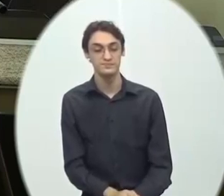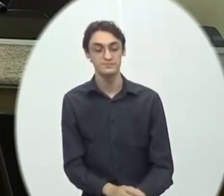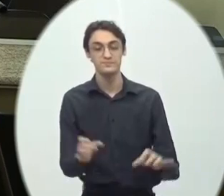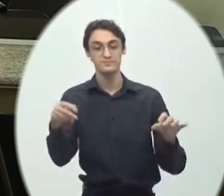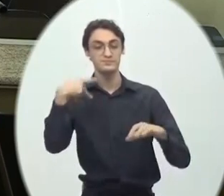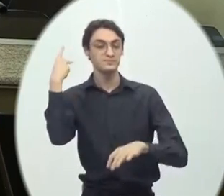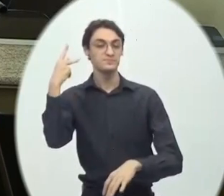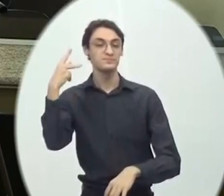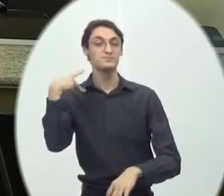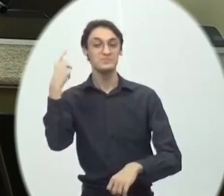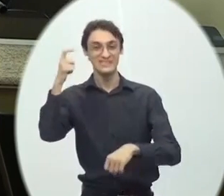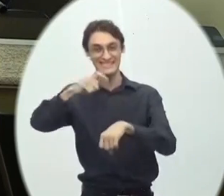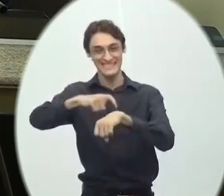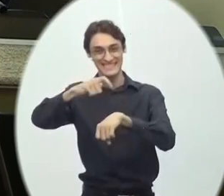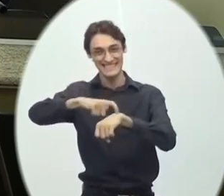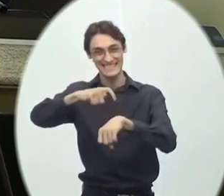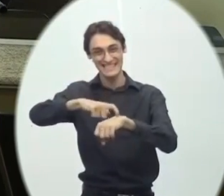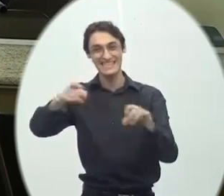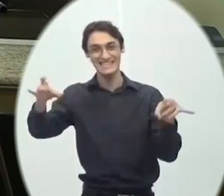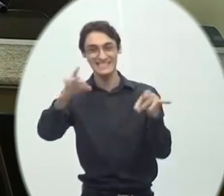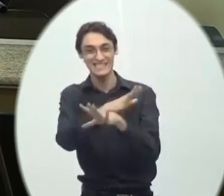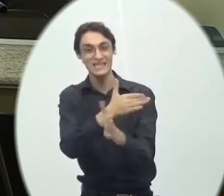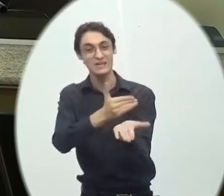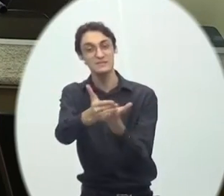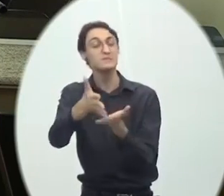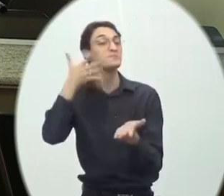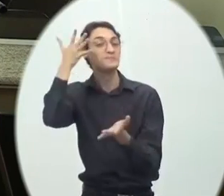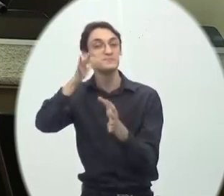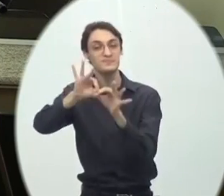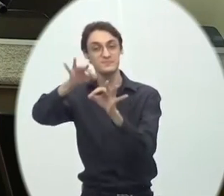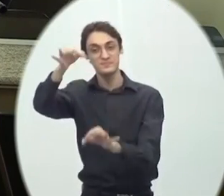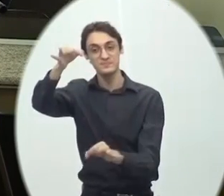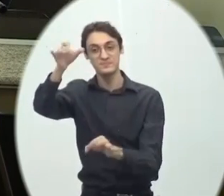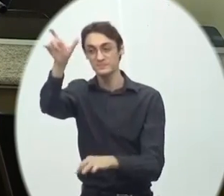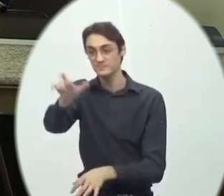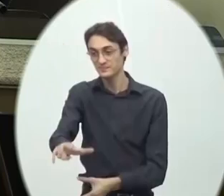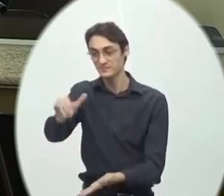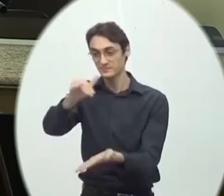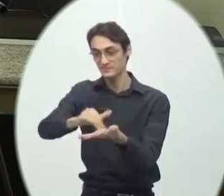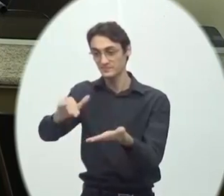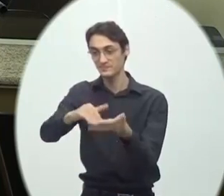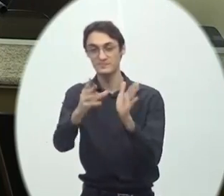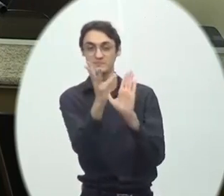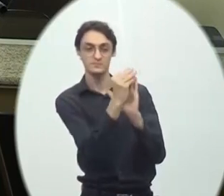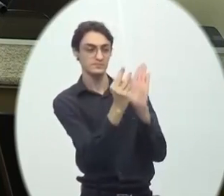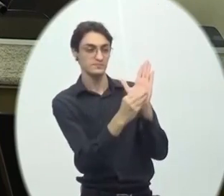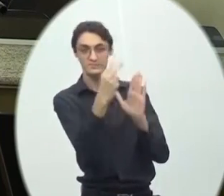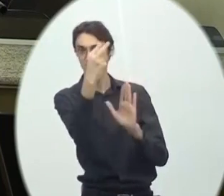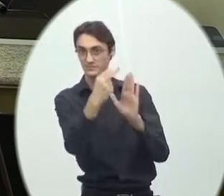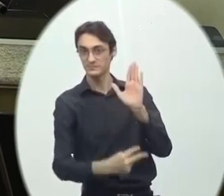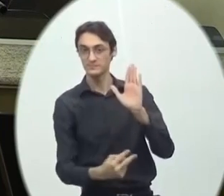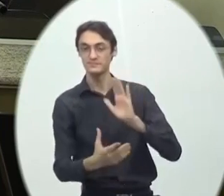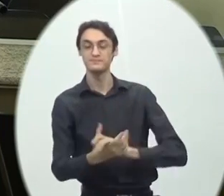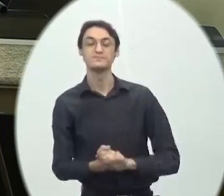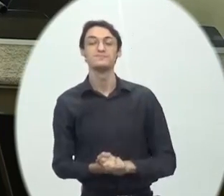Terminado o horário político, passamos agora para o grande expediente. Solicito ao senhor secretário para que faça a leitura das matérias.